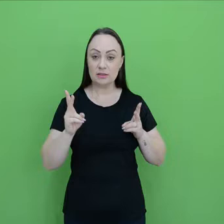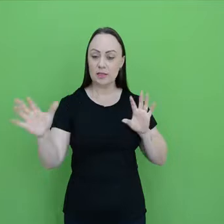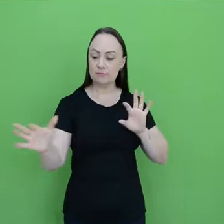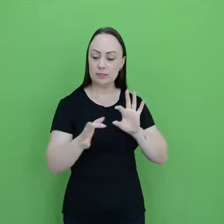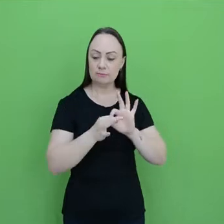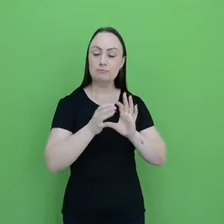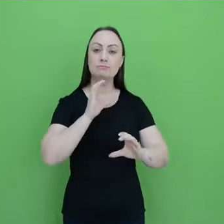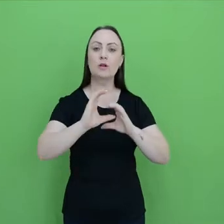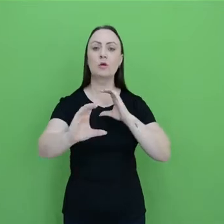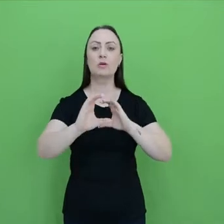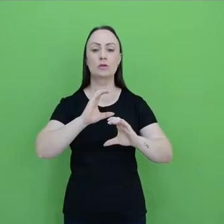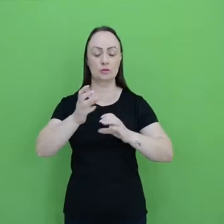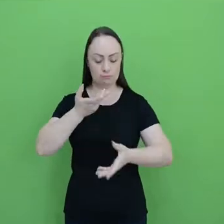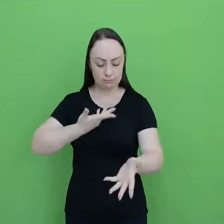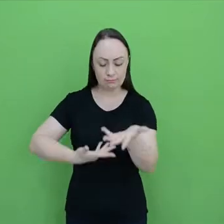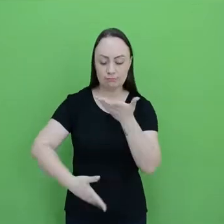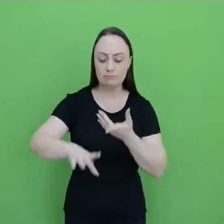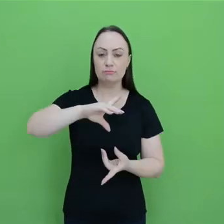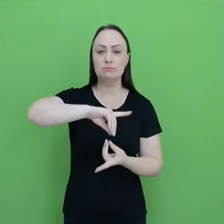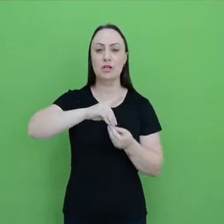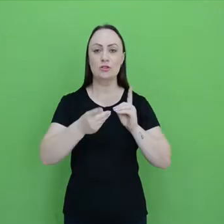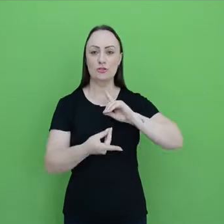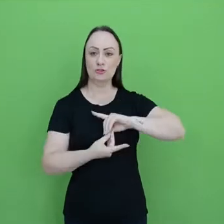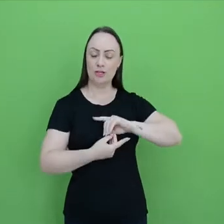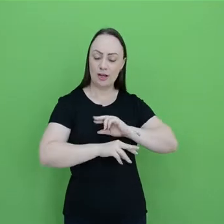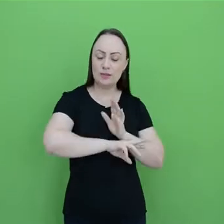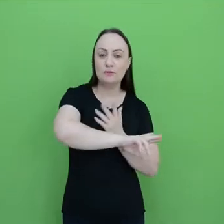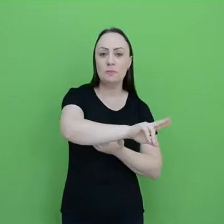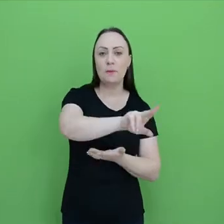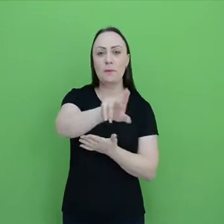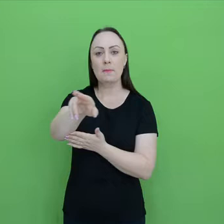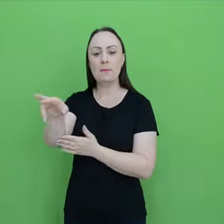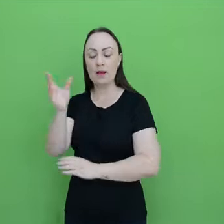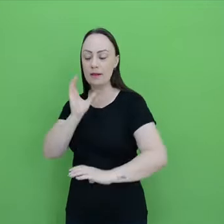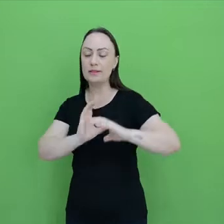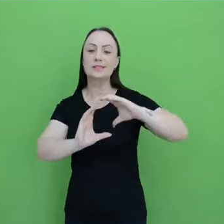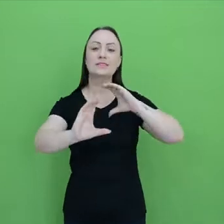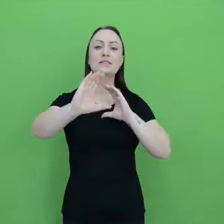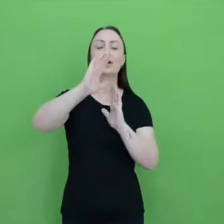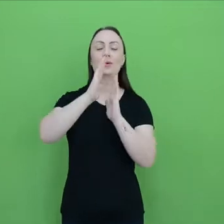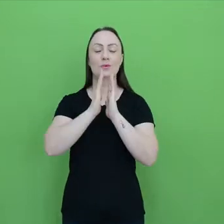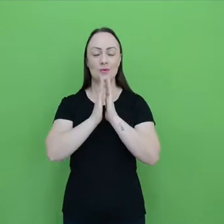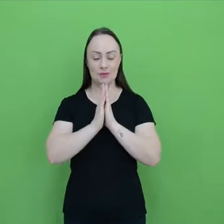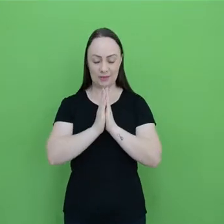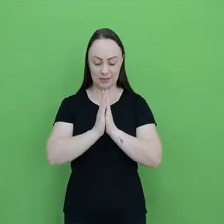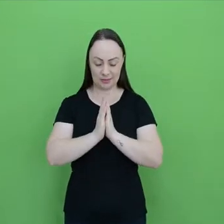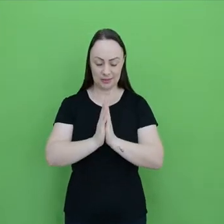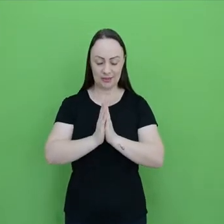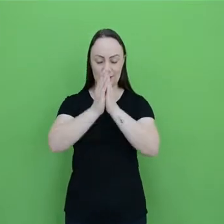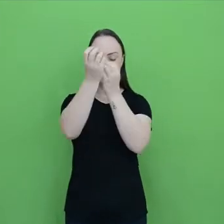Por uma língua unidos, romani de dialetos diversos, canção,